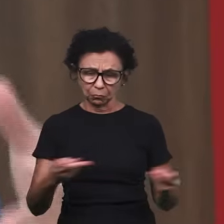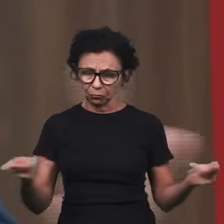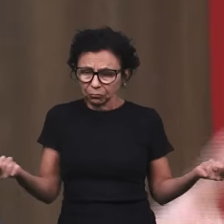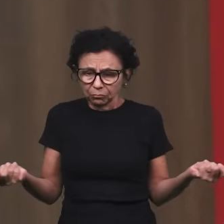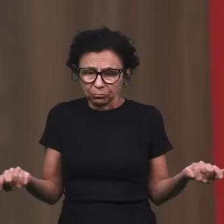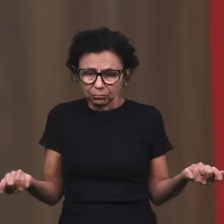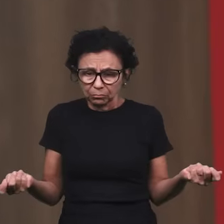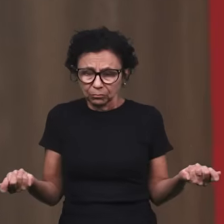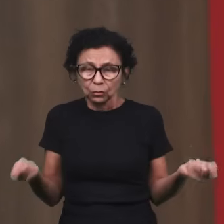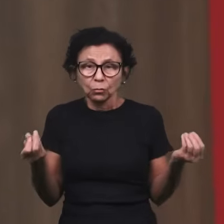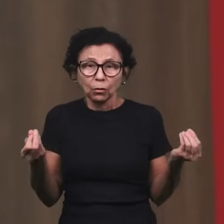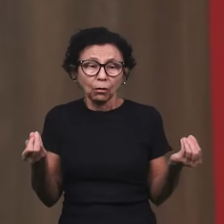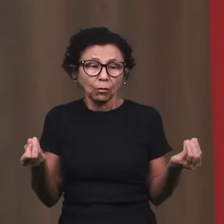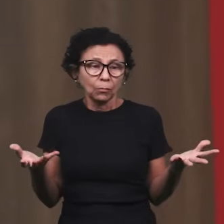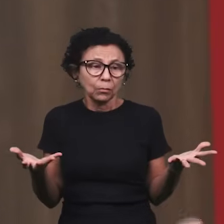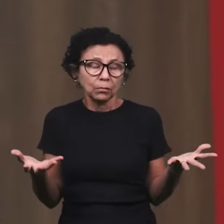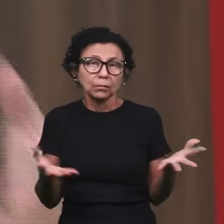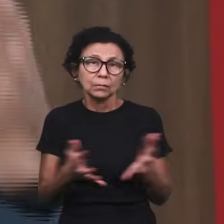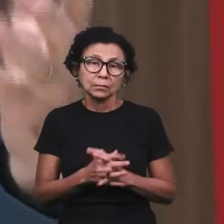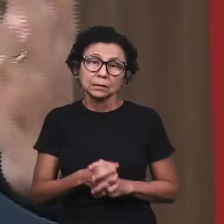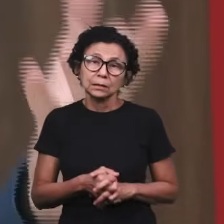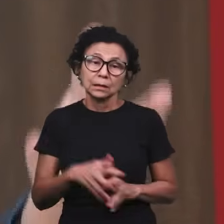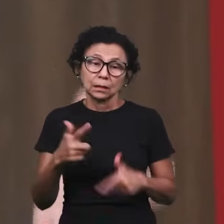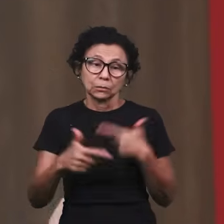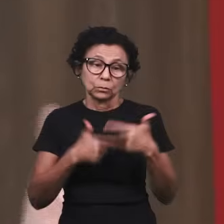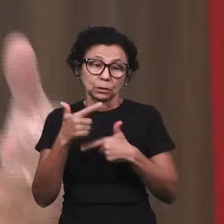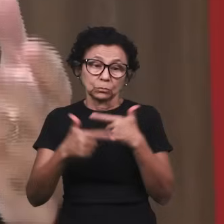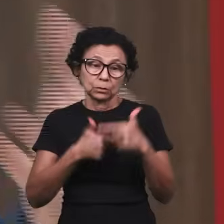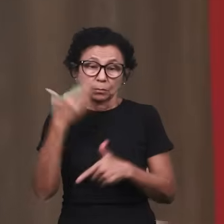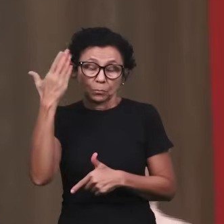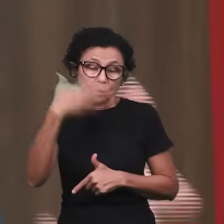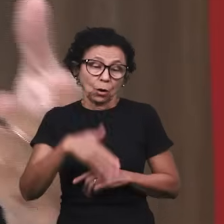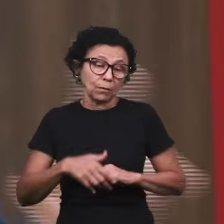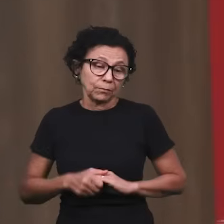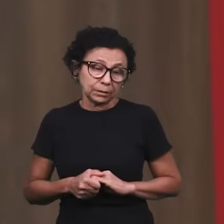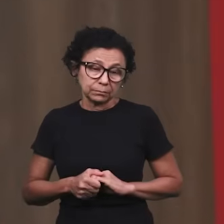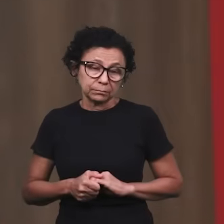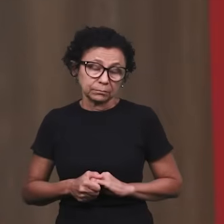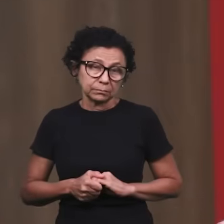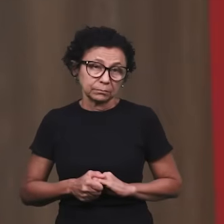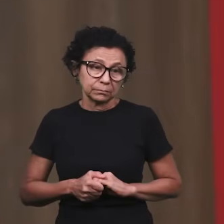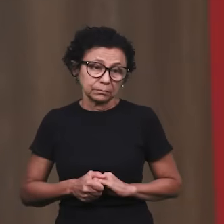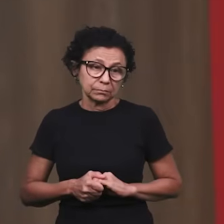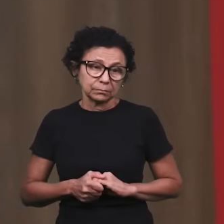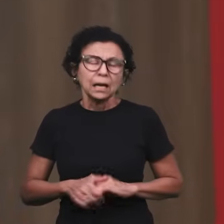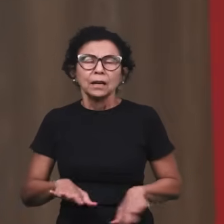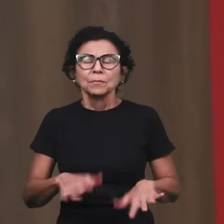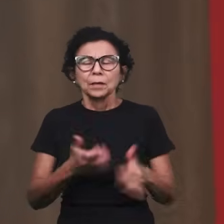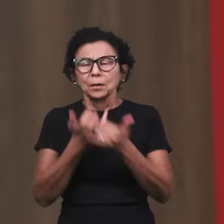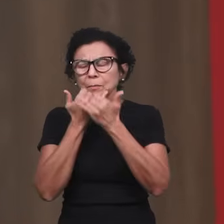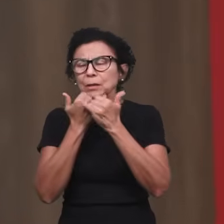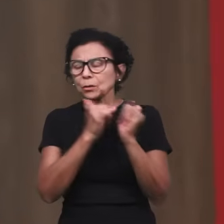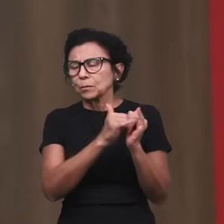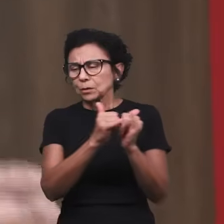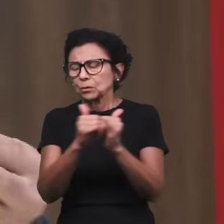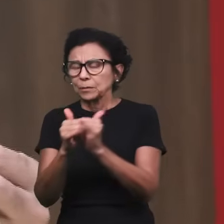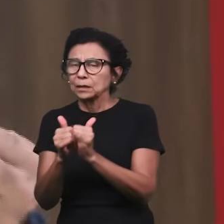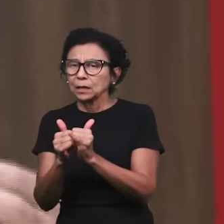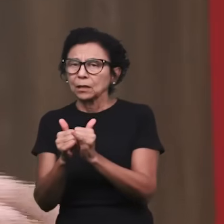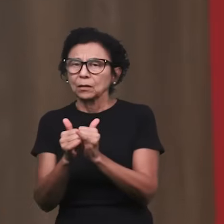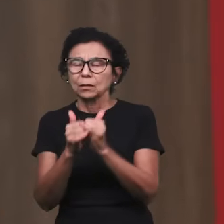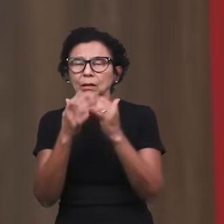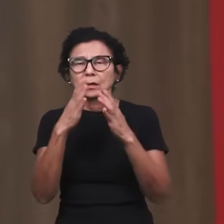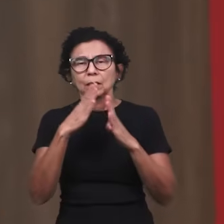há tempestade que não se acalme, não é? Das tempestades que surgem, você perdoa a tempestade e se acalma. Então, a prática